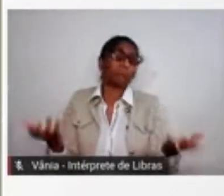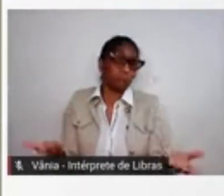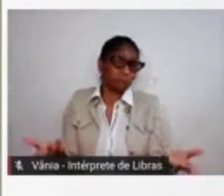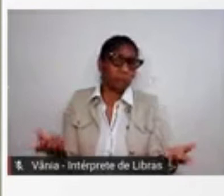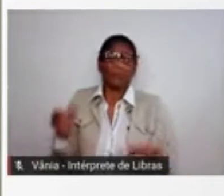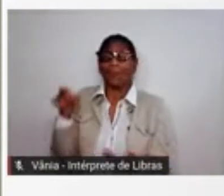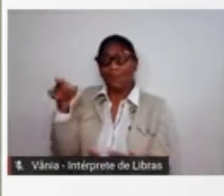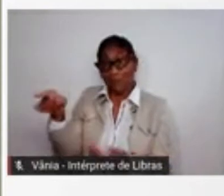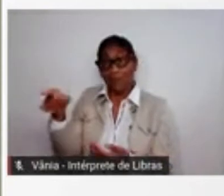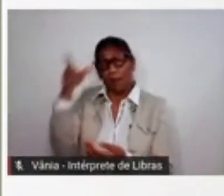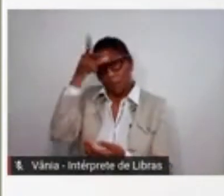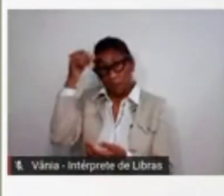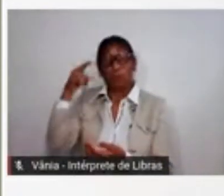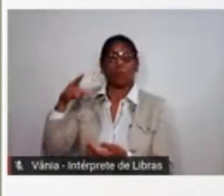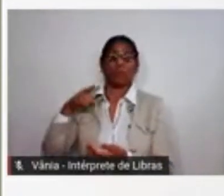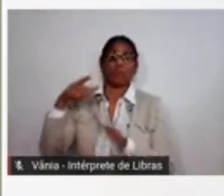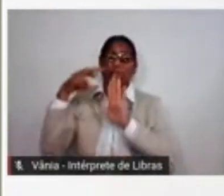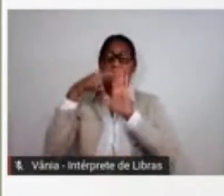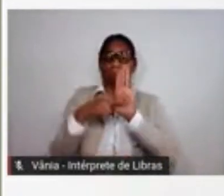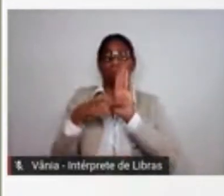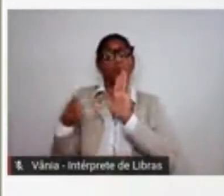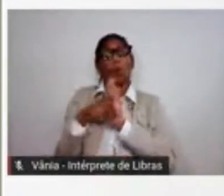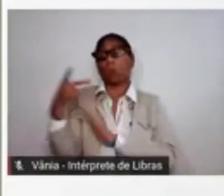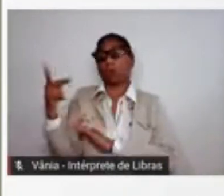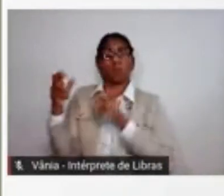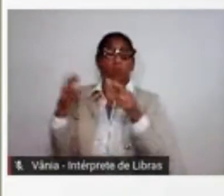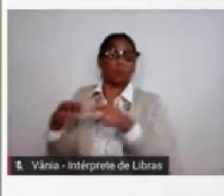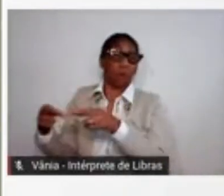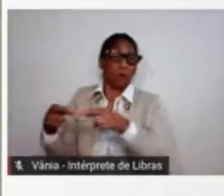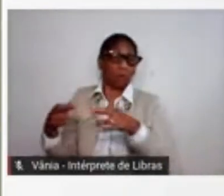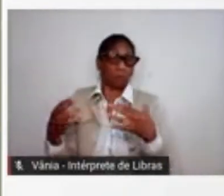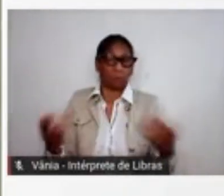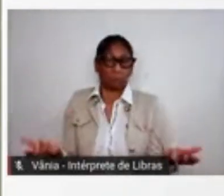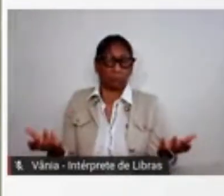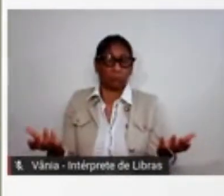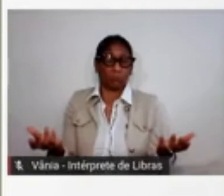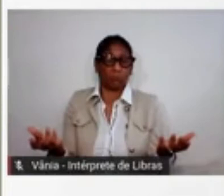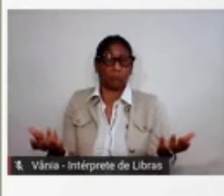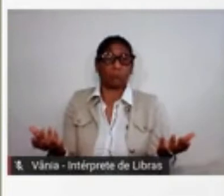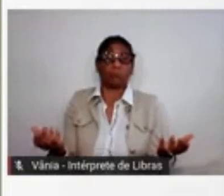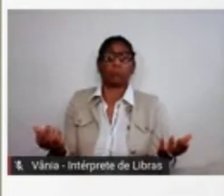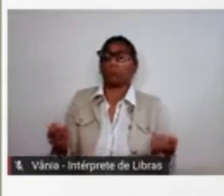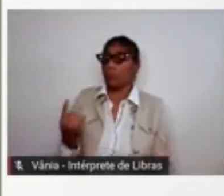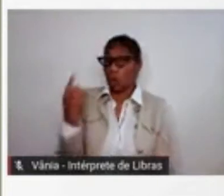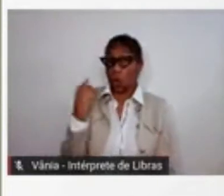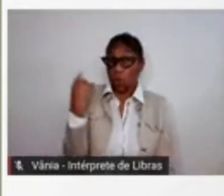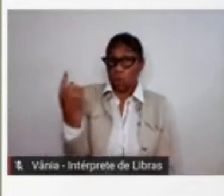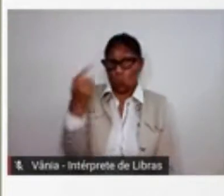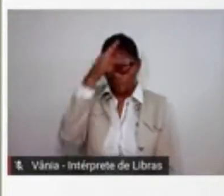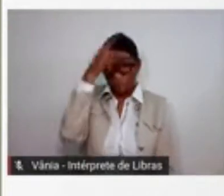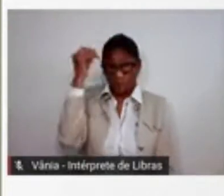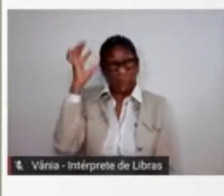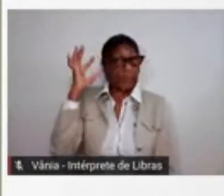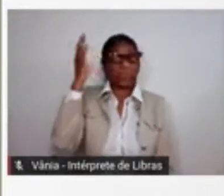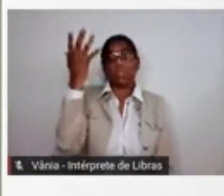definição de protocolos com análise regional, ou seja, nenhum prefeito individualmente poderia,